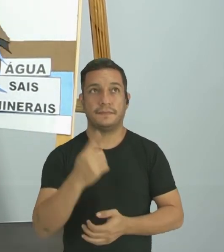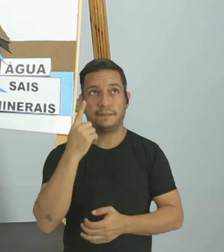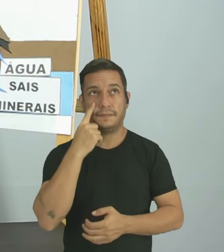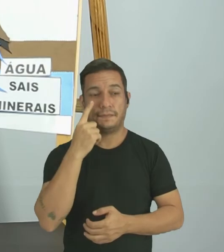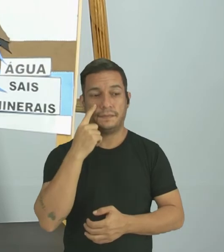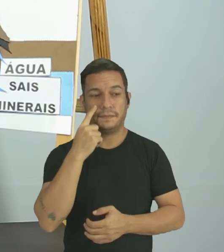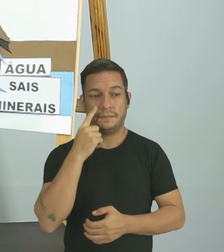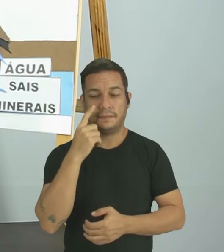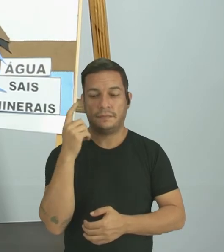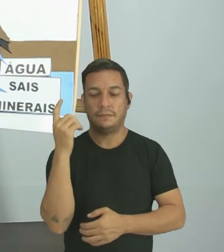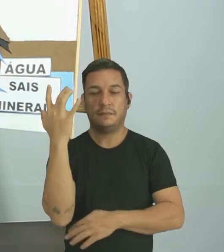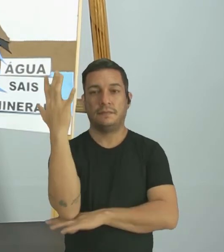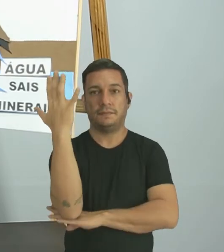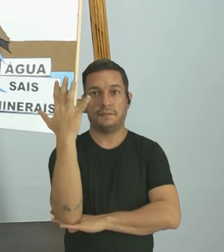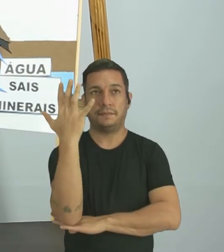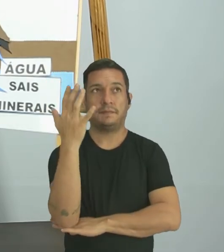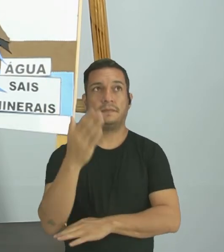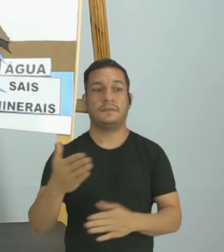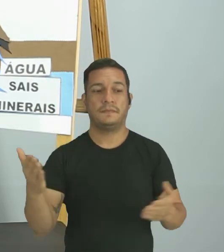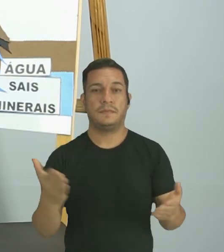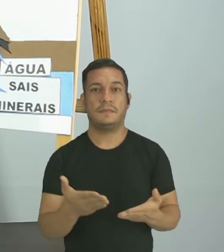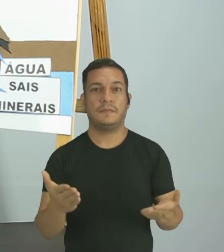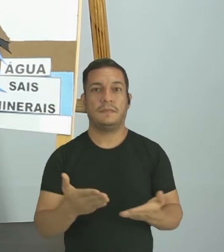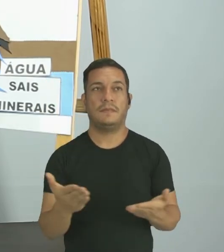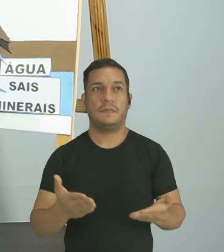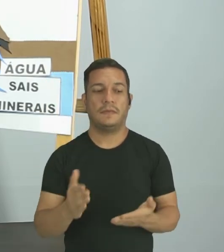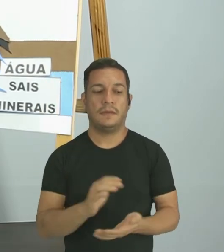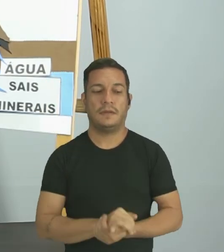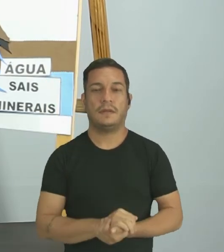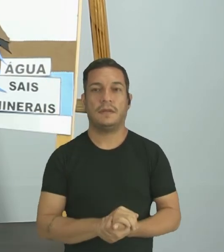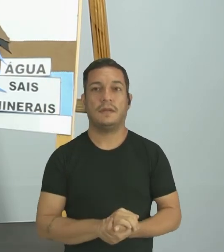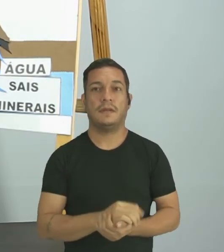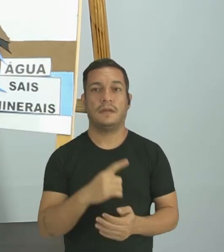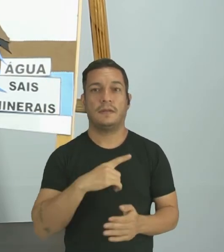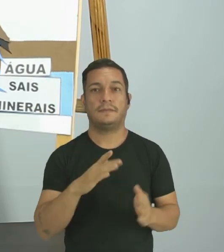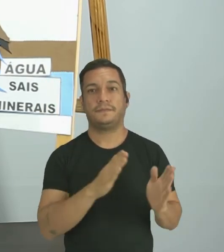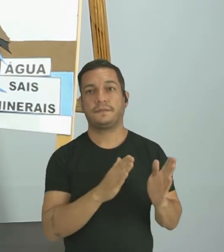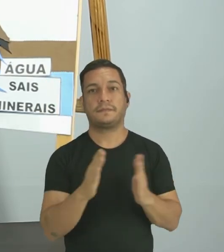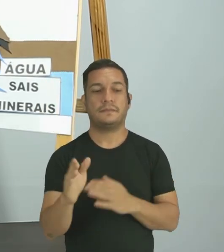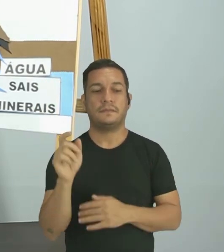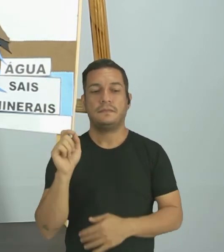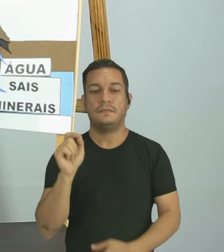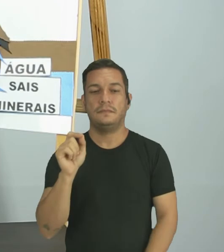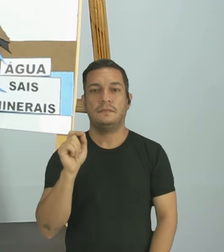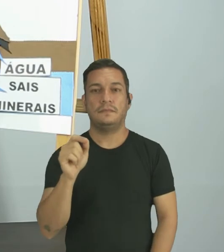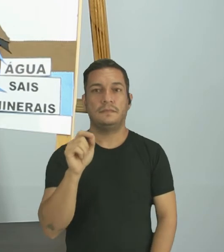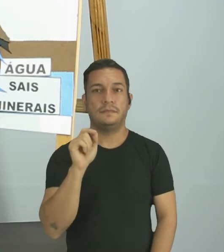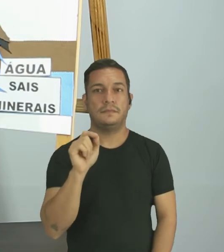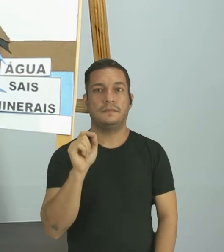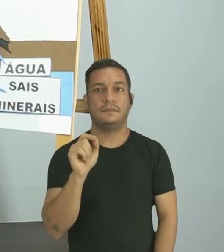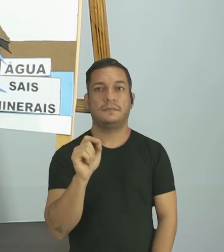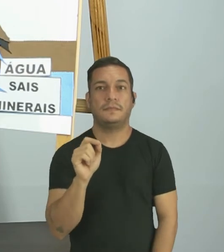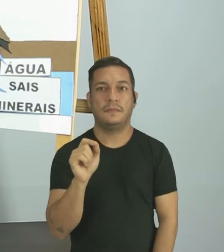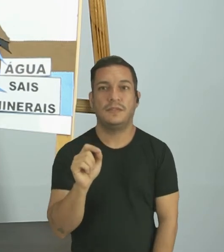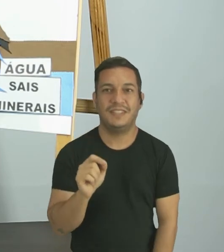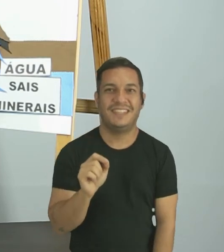Então, olha só. Agora a gente já tem todo um processo que é chamado o famoso processo